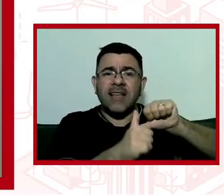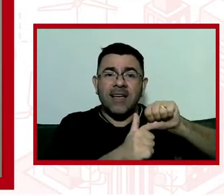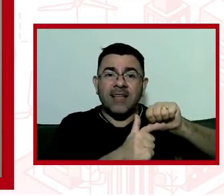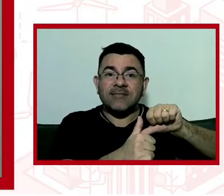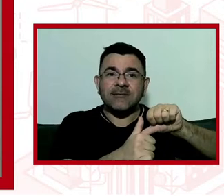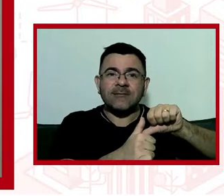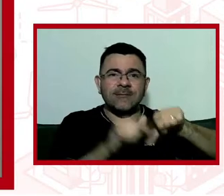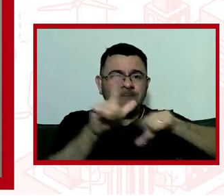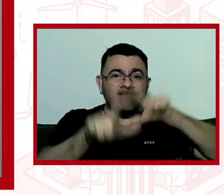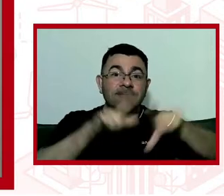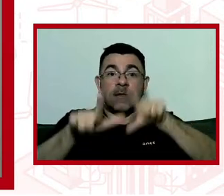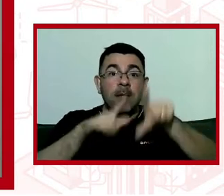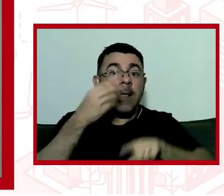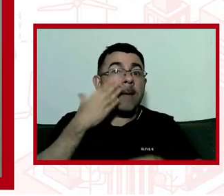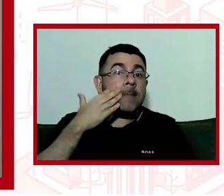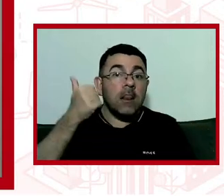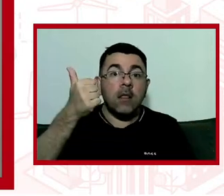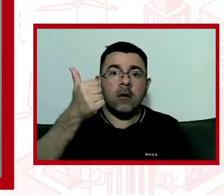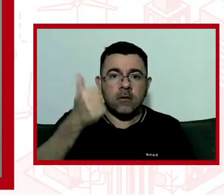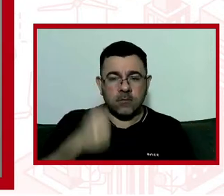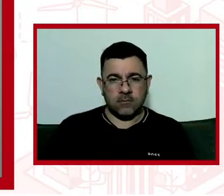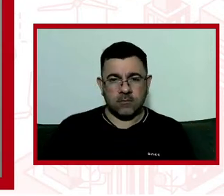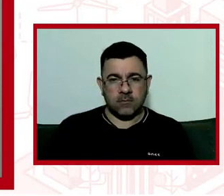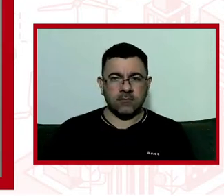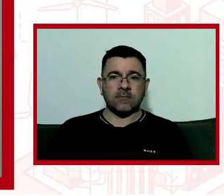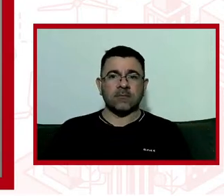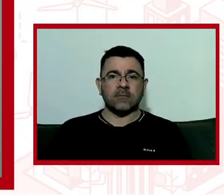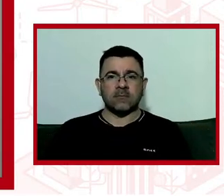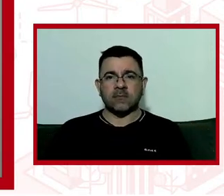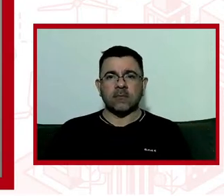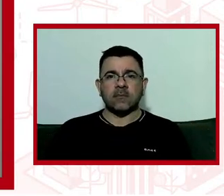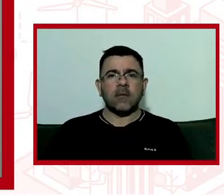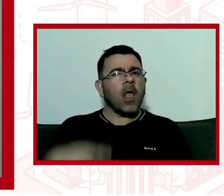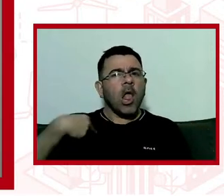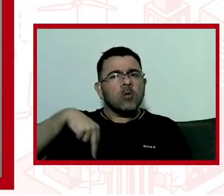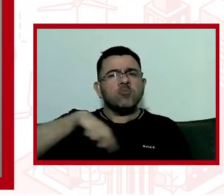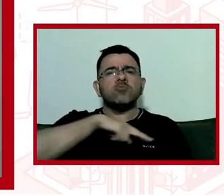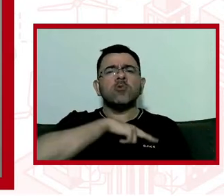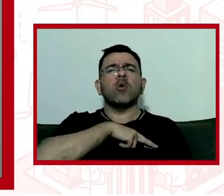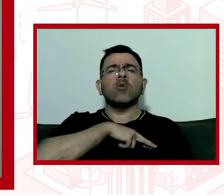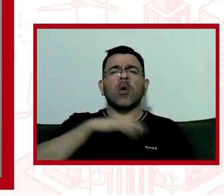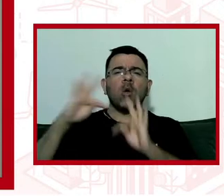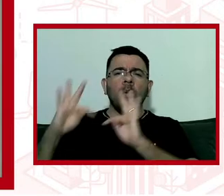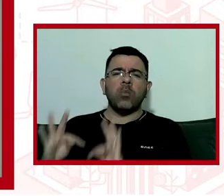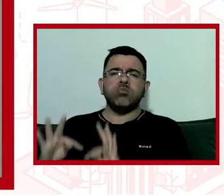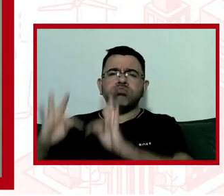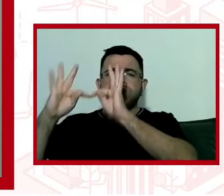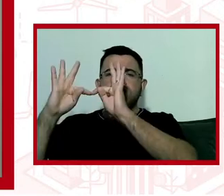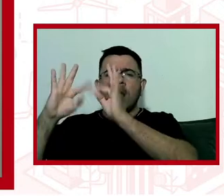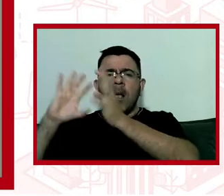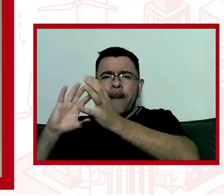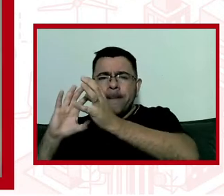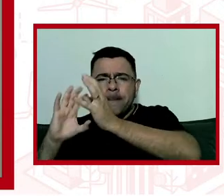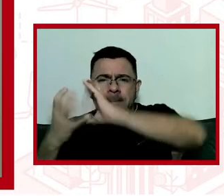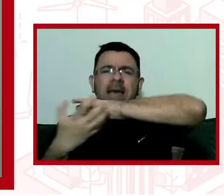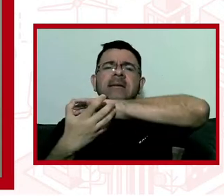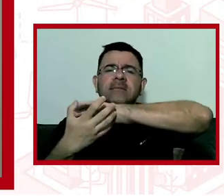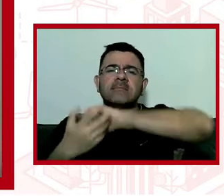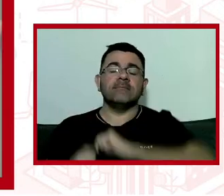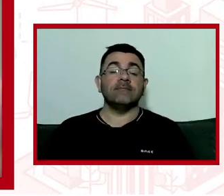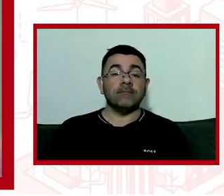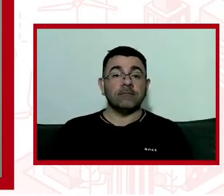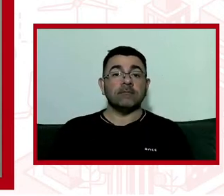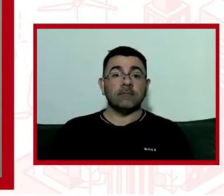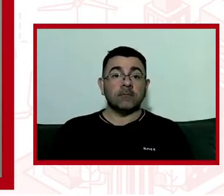serviço num curto espaço de tempo é a gente sendo rigoroso na transformação digital é tendo um serviço acessível transparente